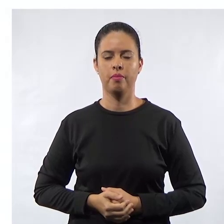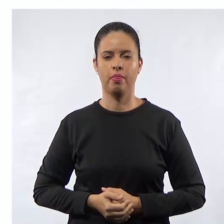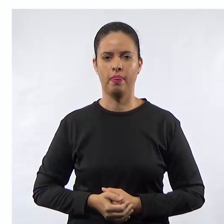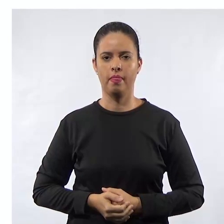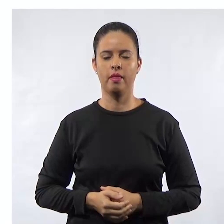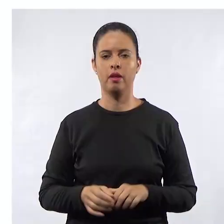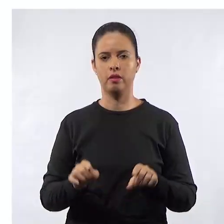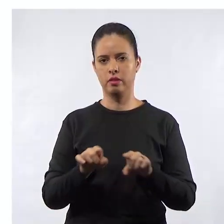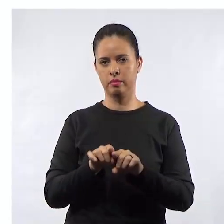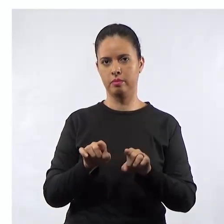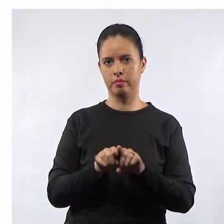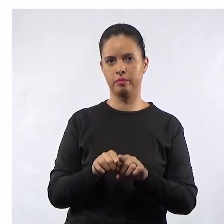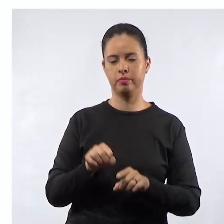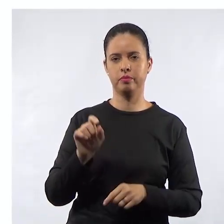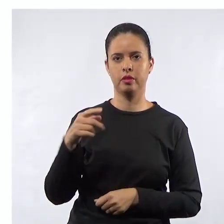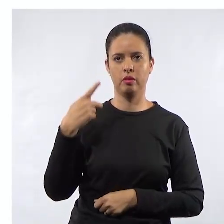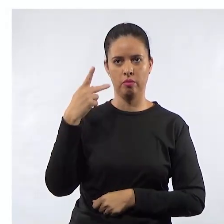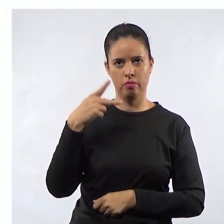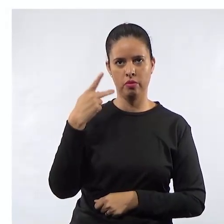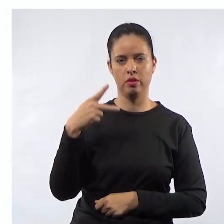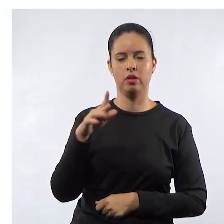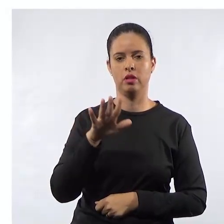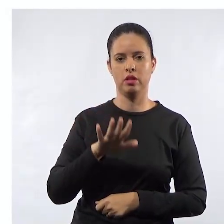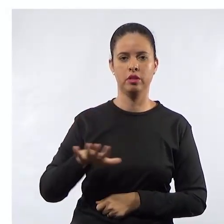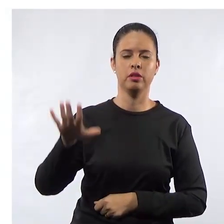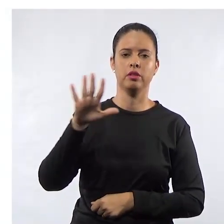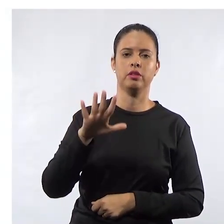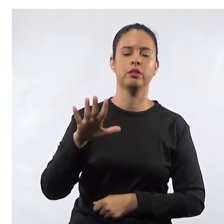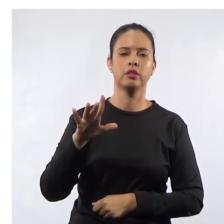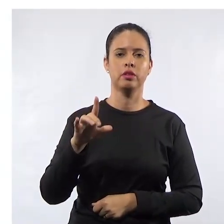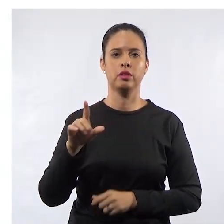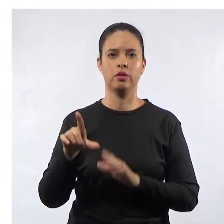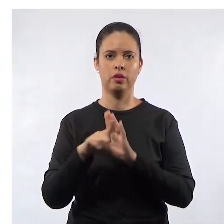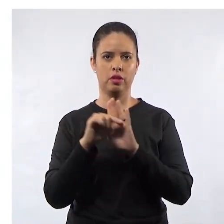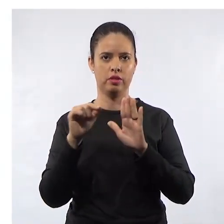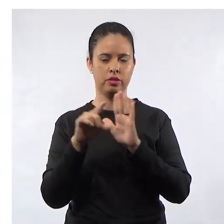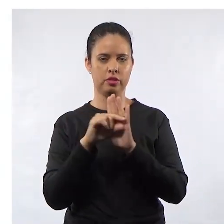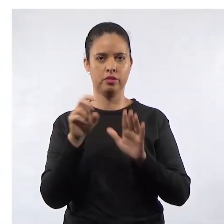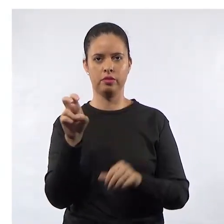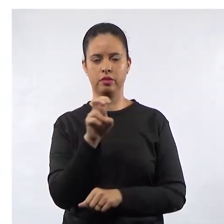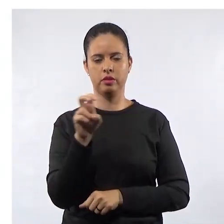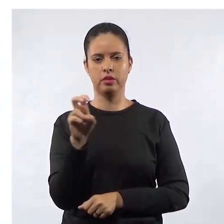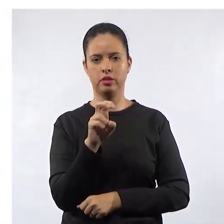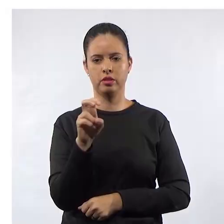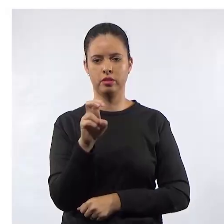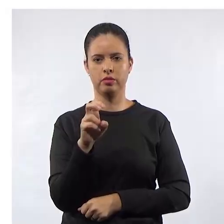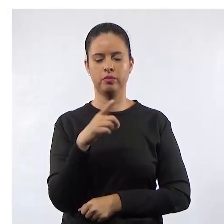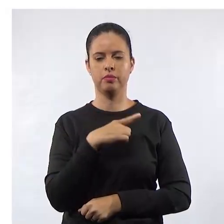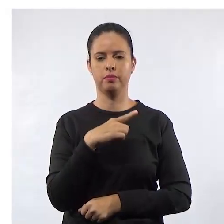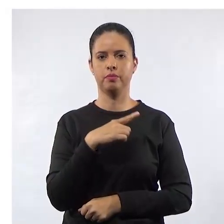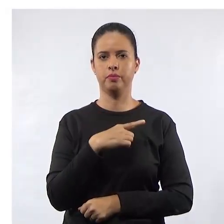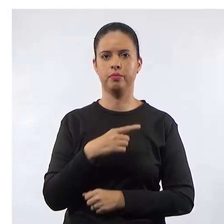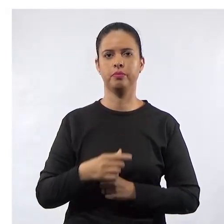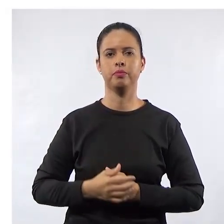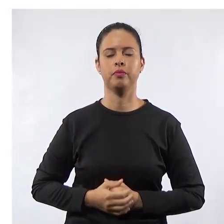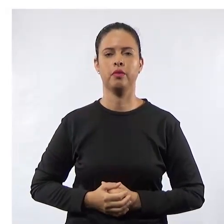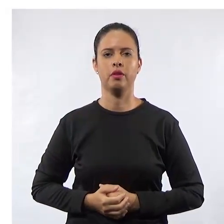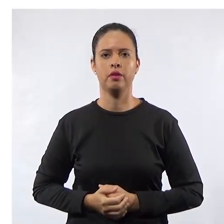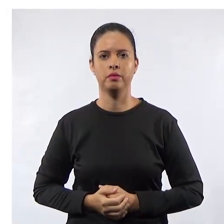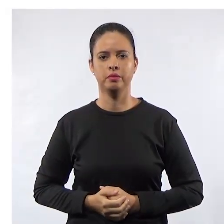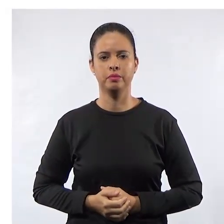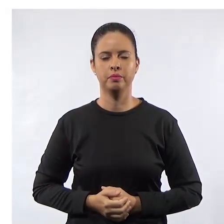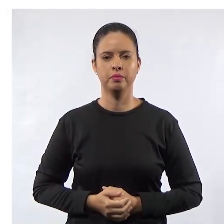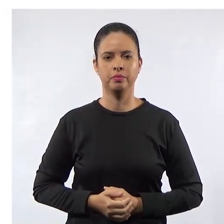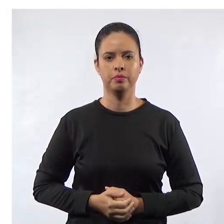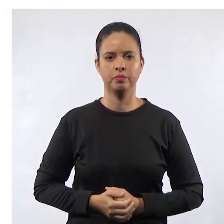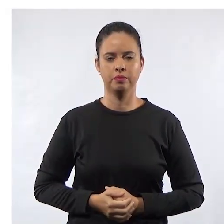tá? E ainda aqui na Política Nacional das Relações de Consumo, nós temos no artigo 5º a seguinte